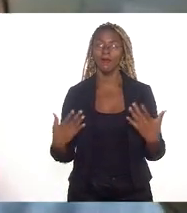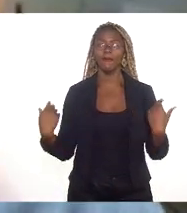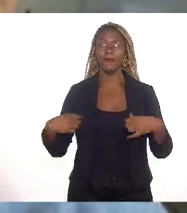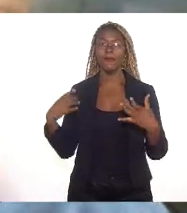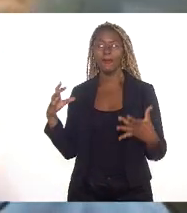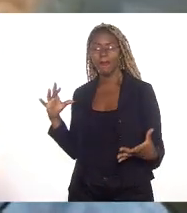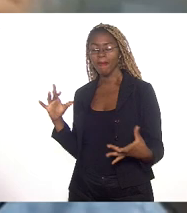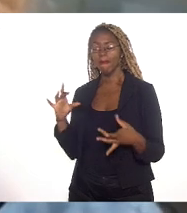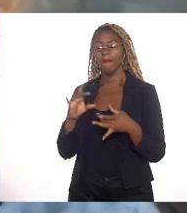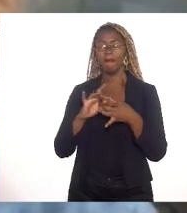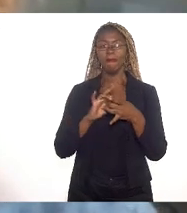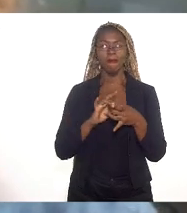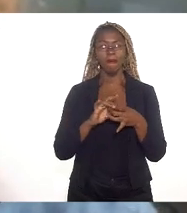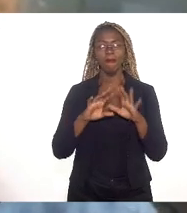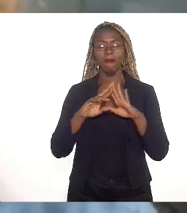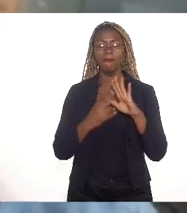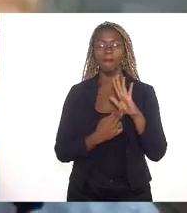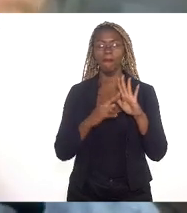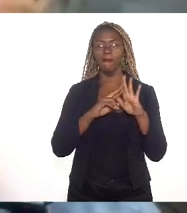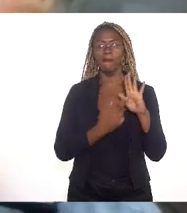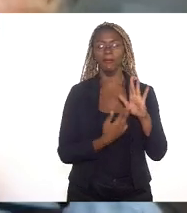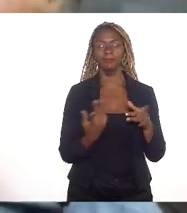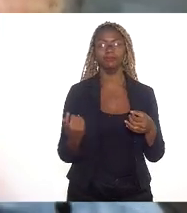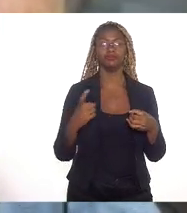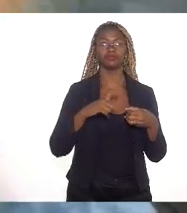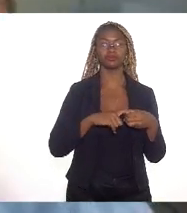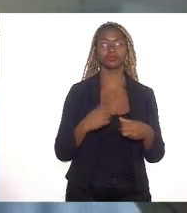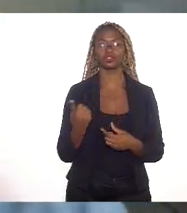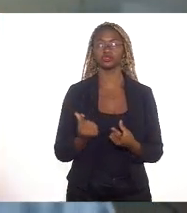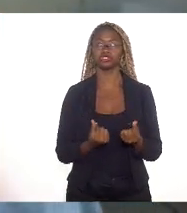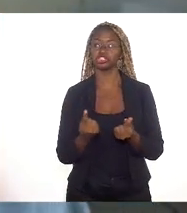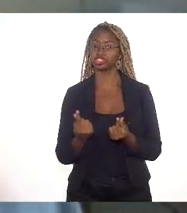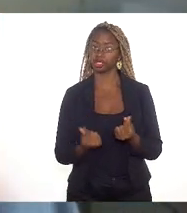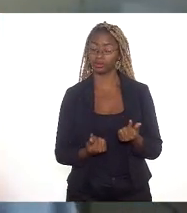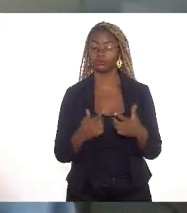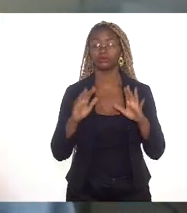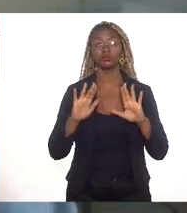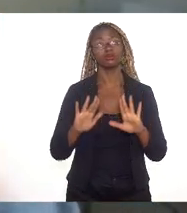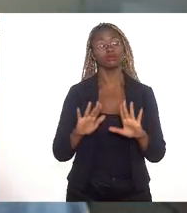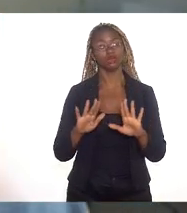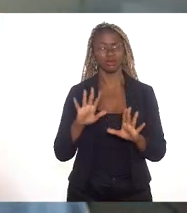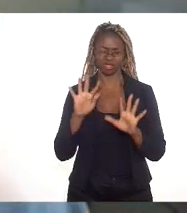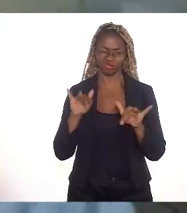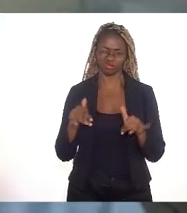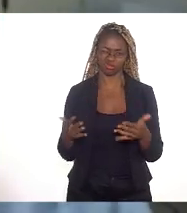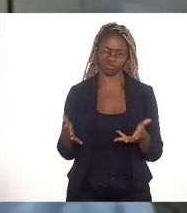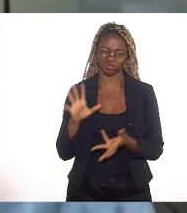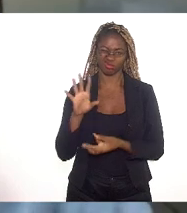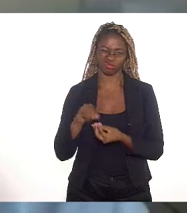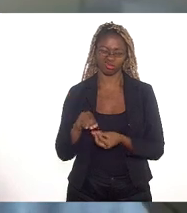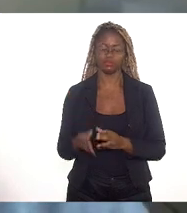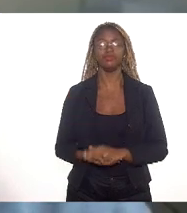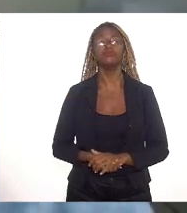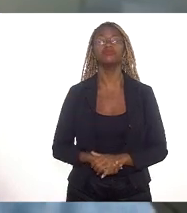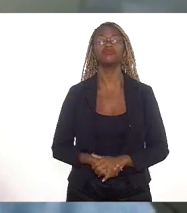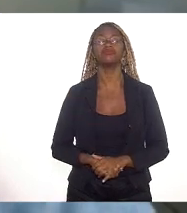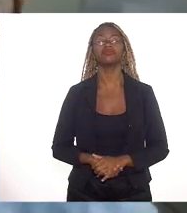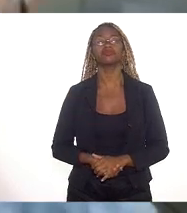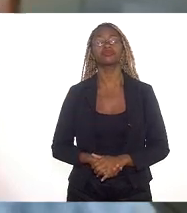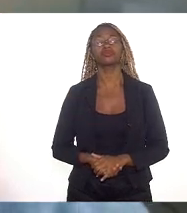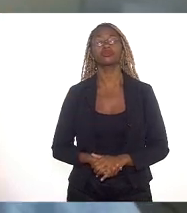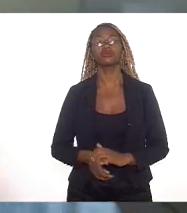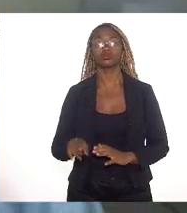ao regime de recuperação fiscal. Mas, para concluir, senhor presidente, mesmo com